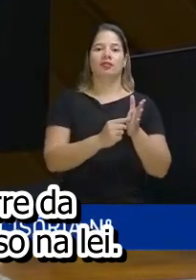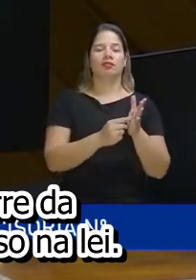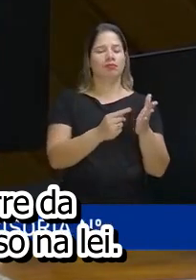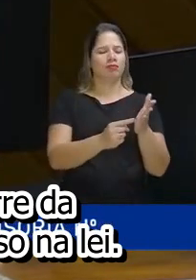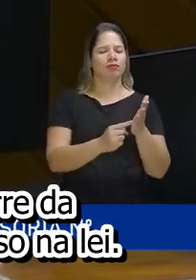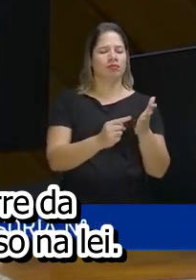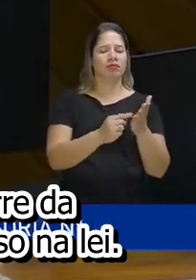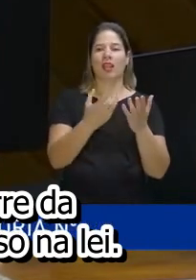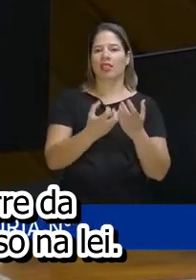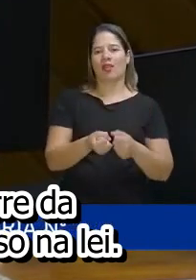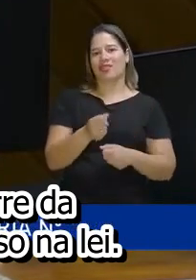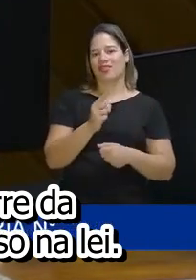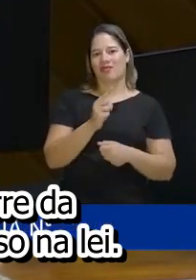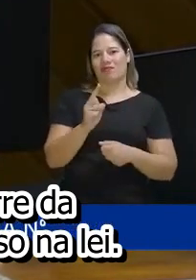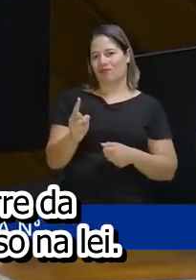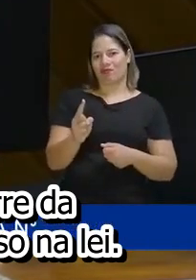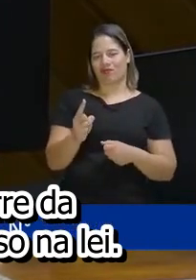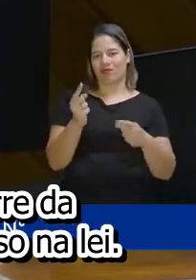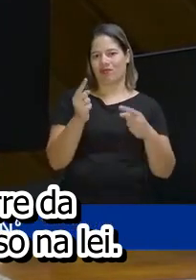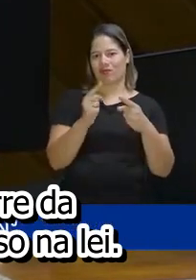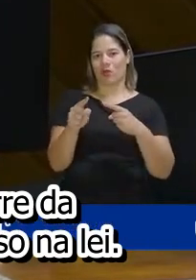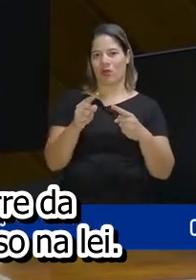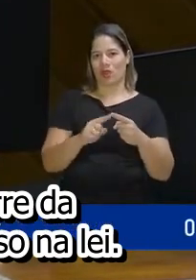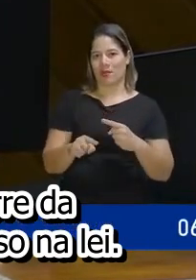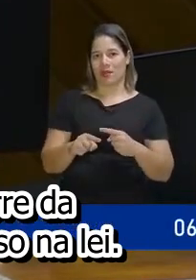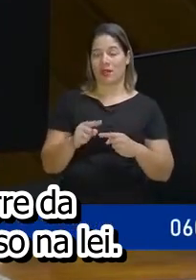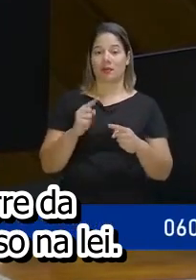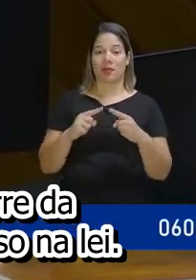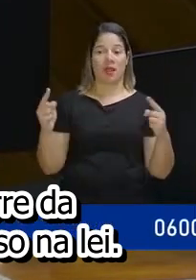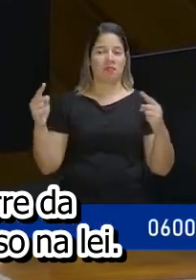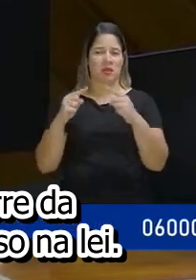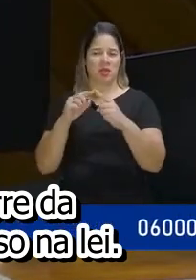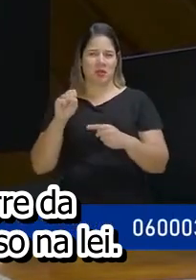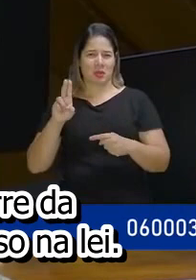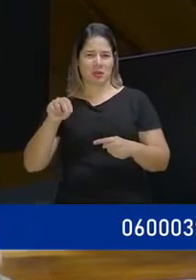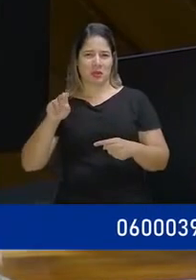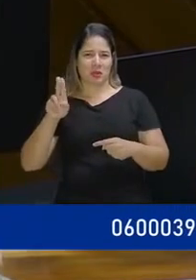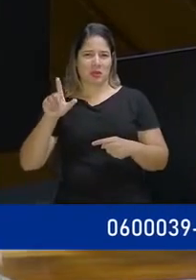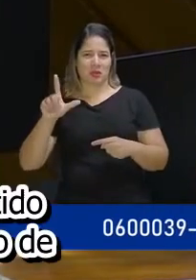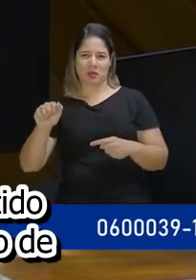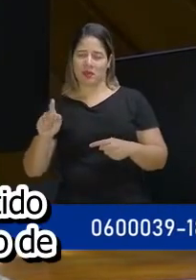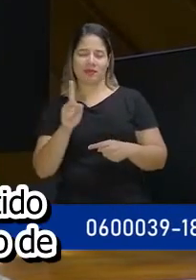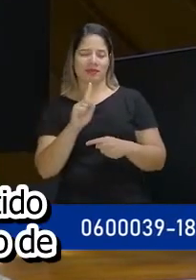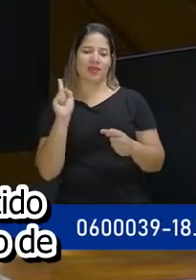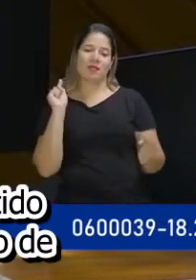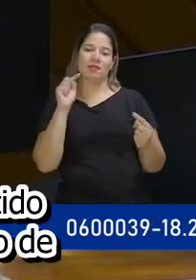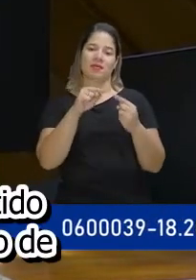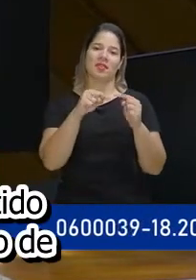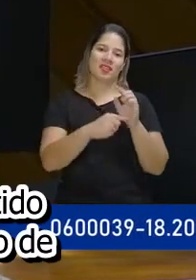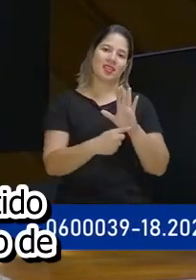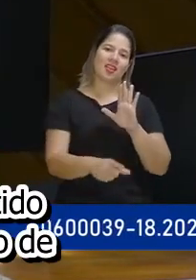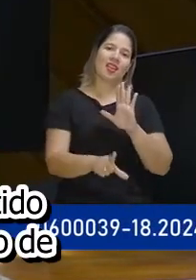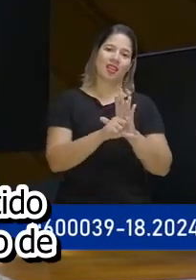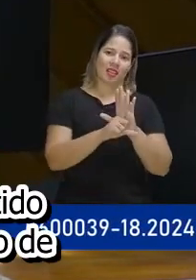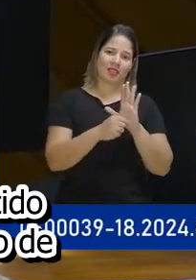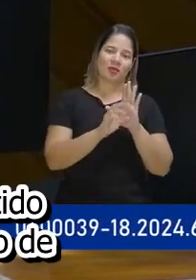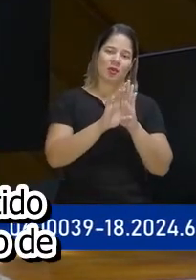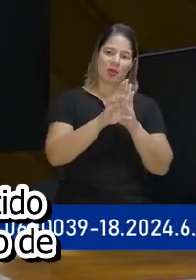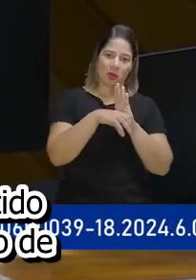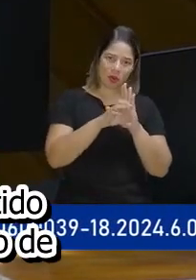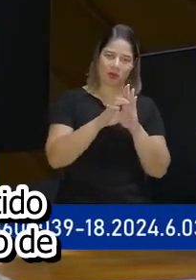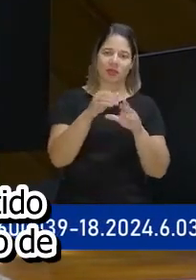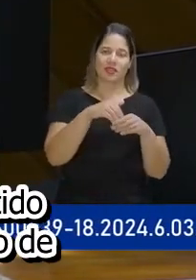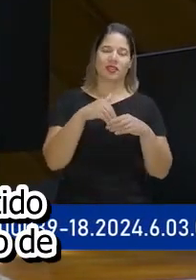presente demanda não decorre da aplicação da mencionada súmula, mas do texto expresso na lei. Não obstante, o tema ele já